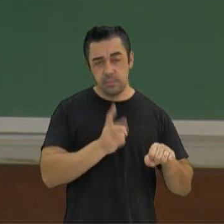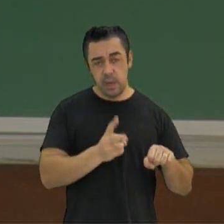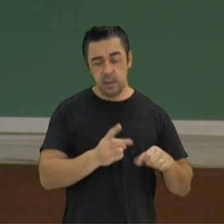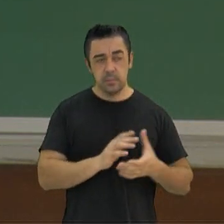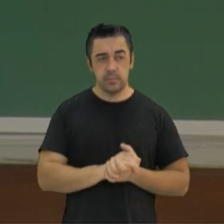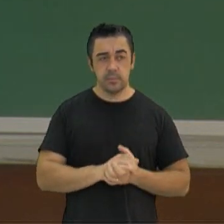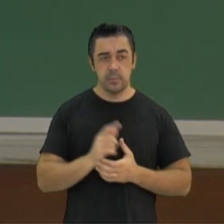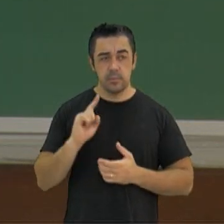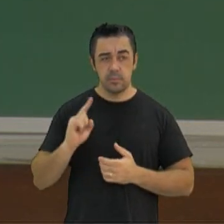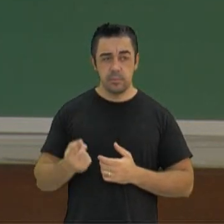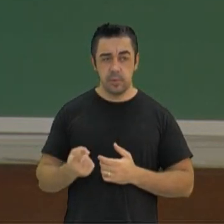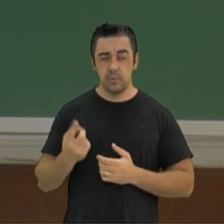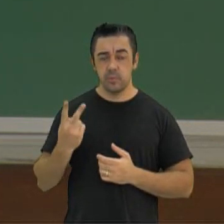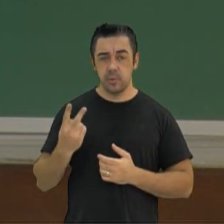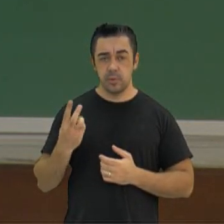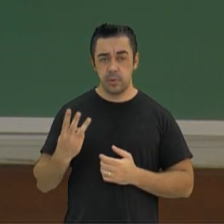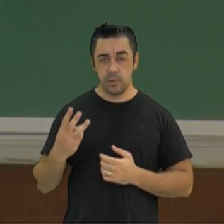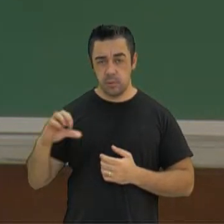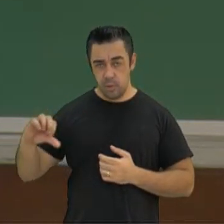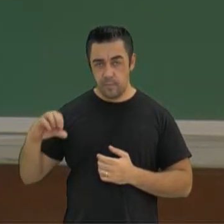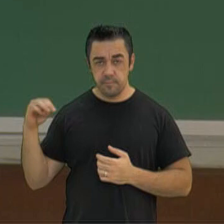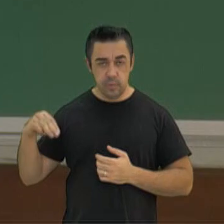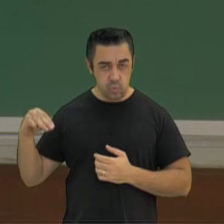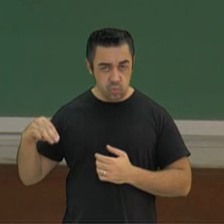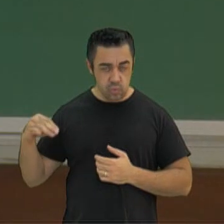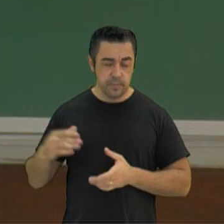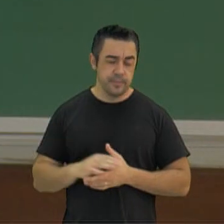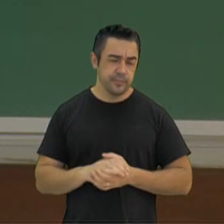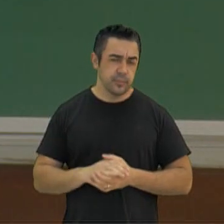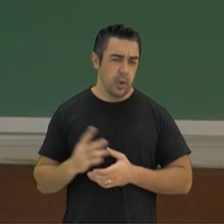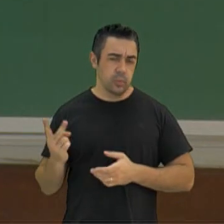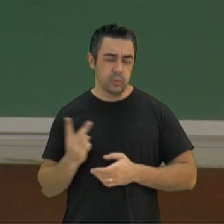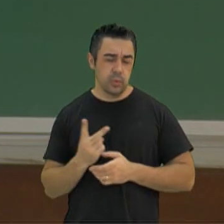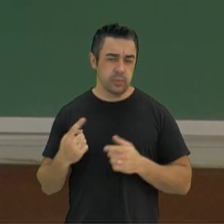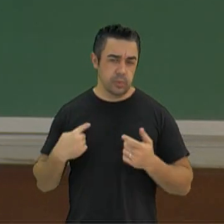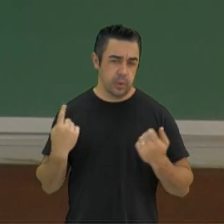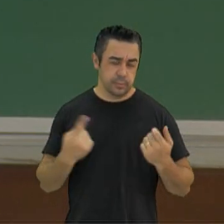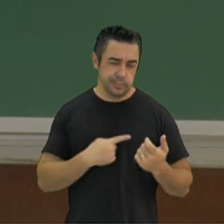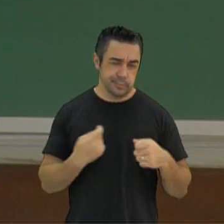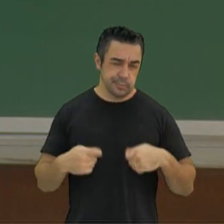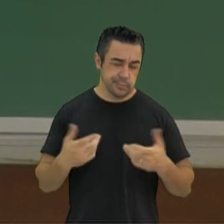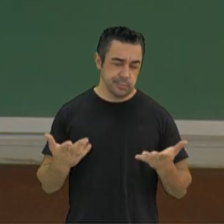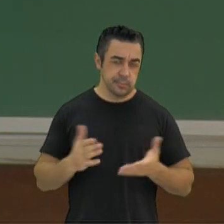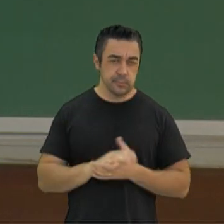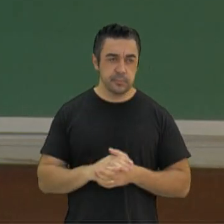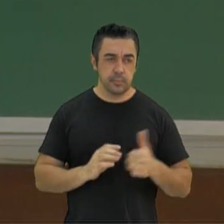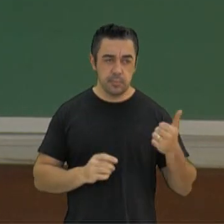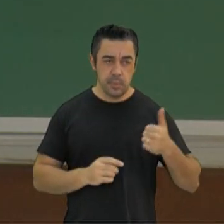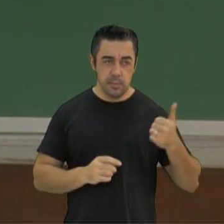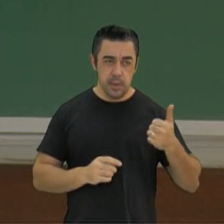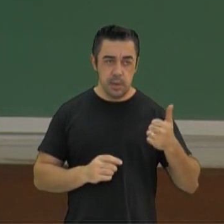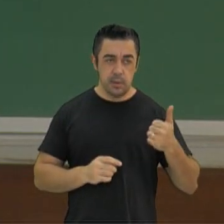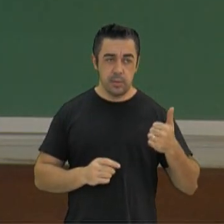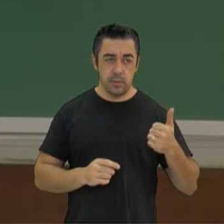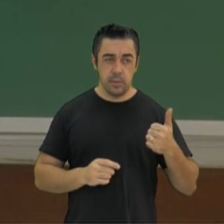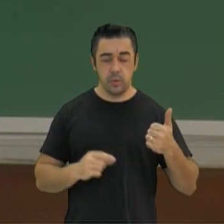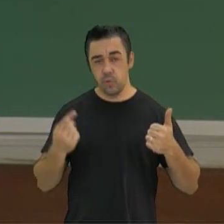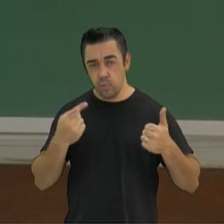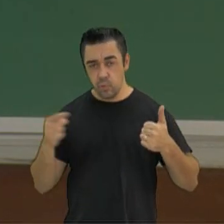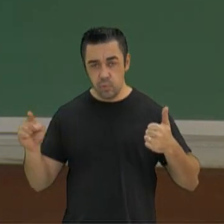me deu 1.239. Então, são os dois termos da PG que nós precisamos. O primeiro, 375, e o